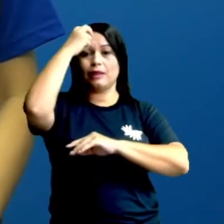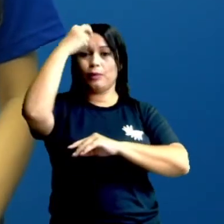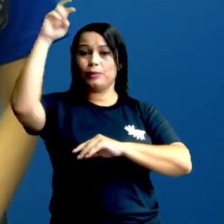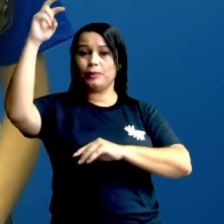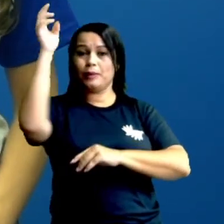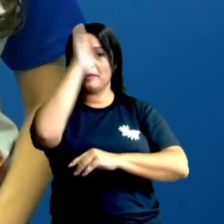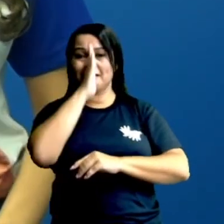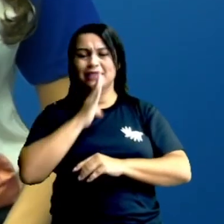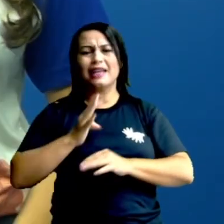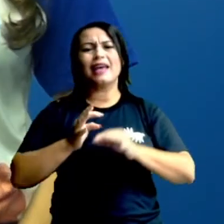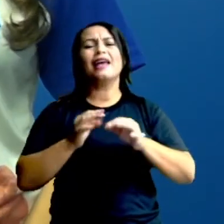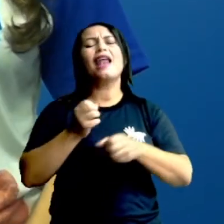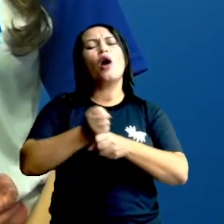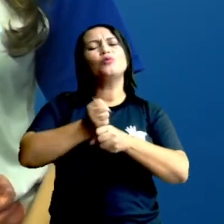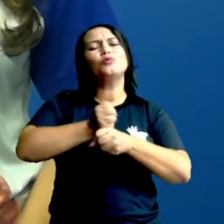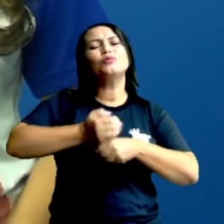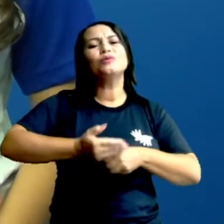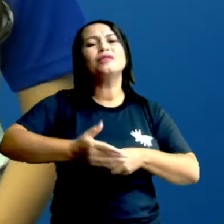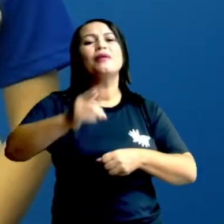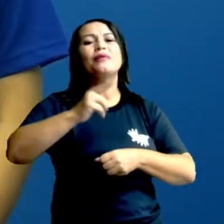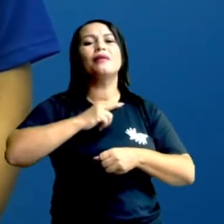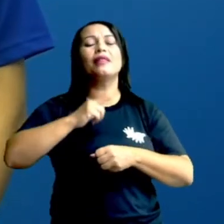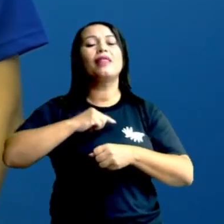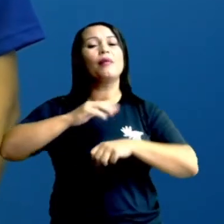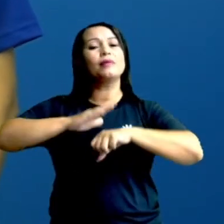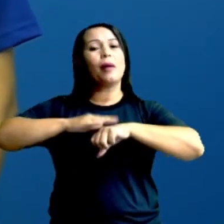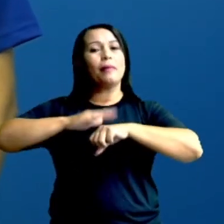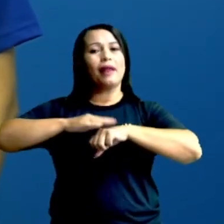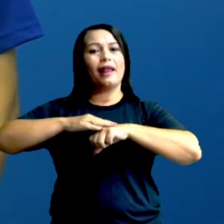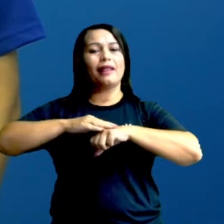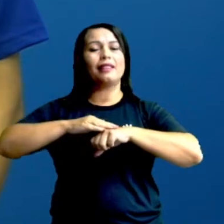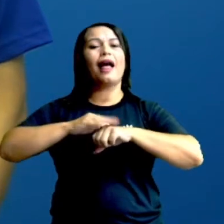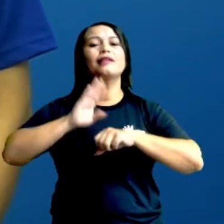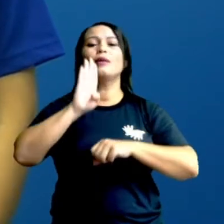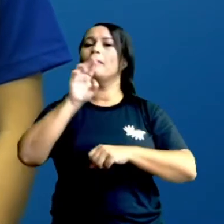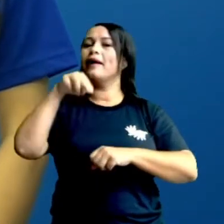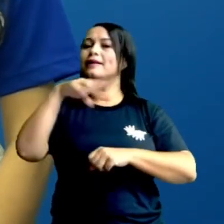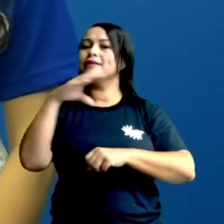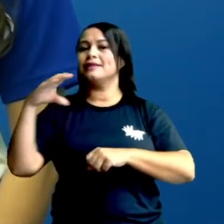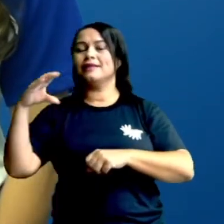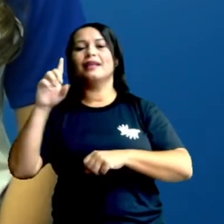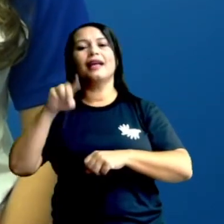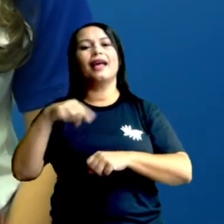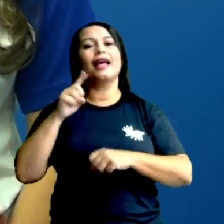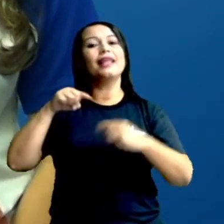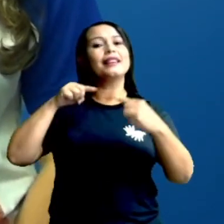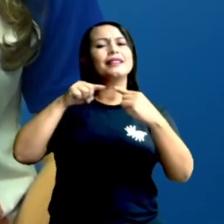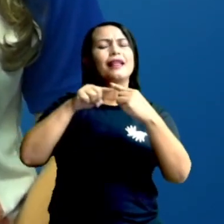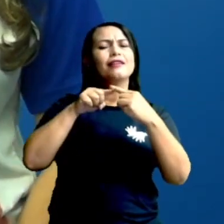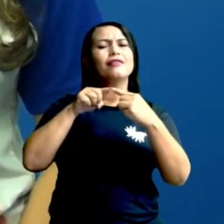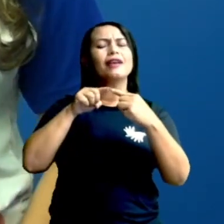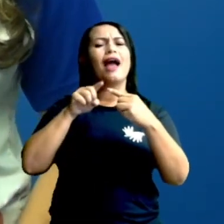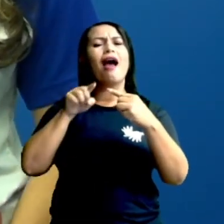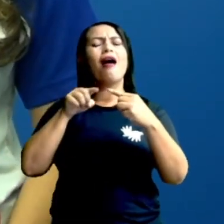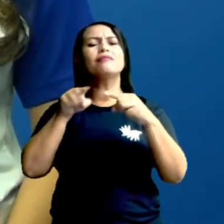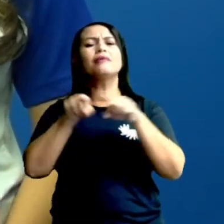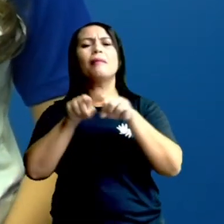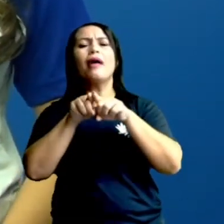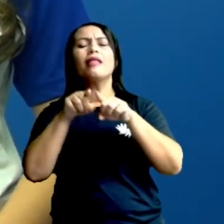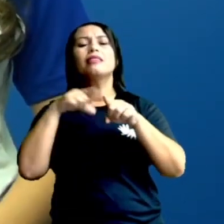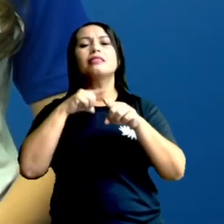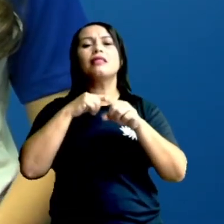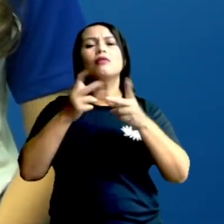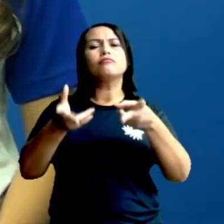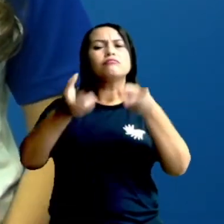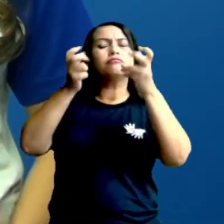do tempo. As habilidades da Base Nacional Comum Curricular que a gente vai trabalhar é identificar as motivações